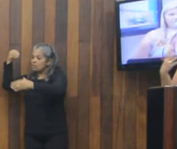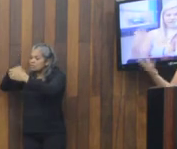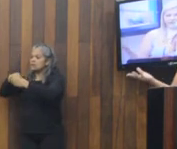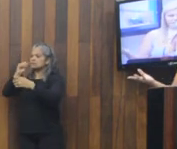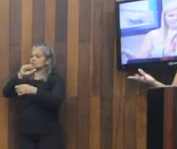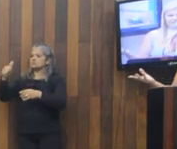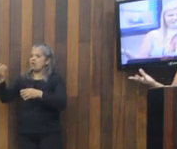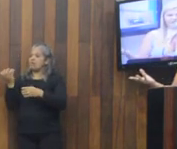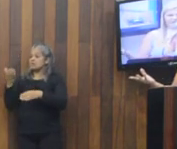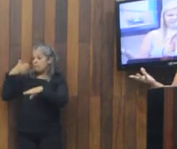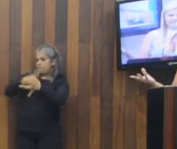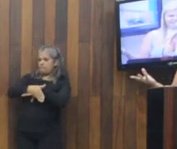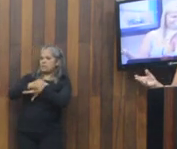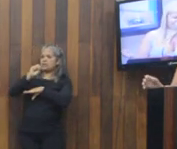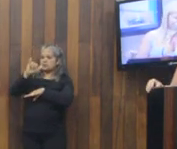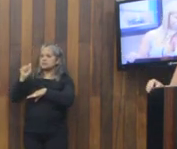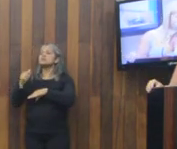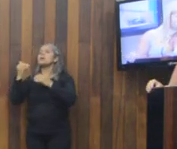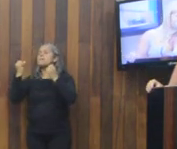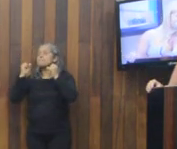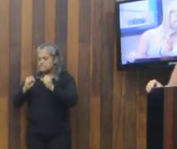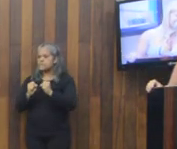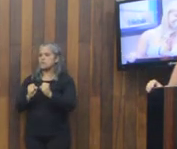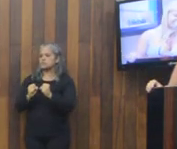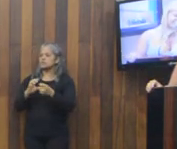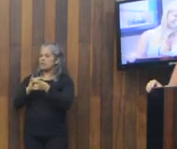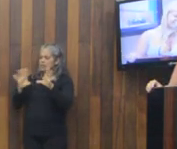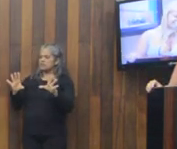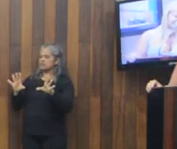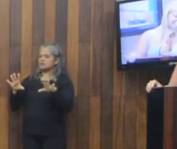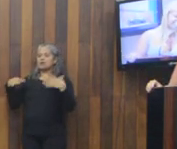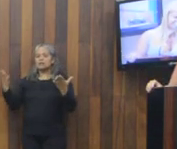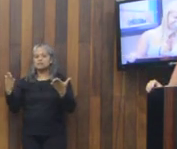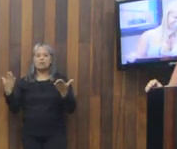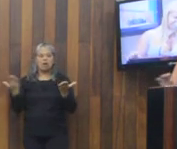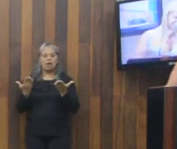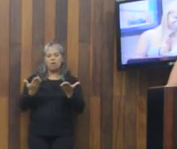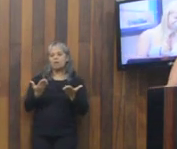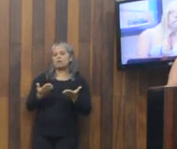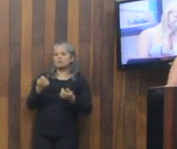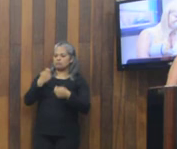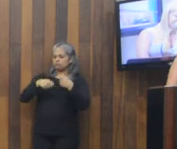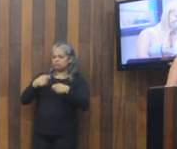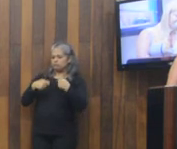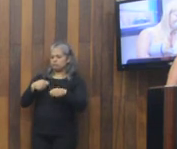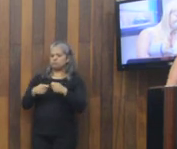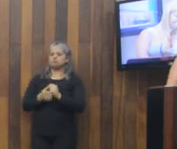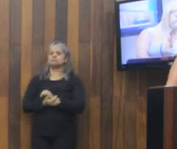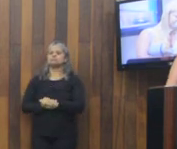É um direito dele de querer participar. Então, dentro dessas necessidades mínimas.